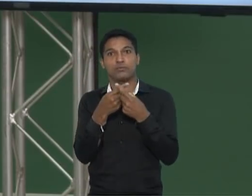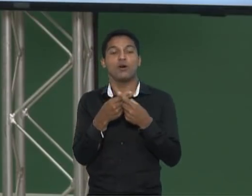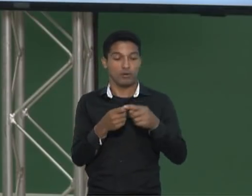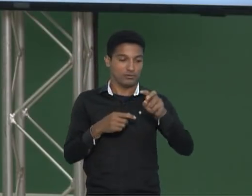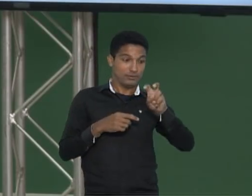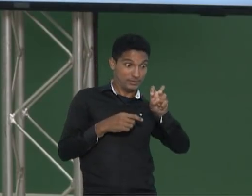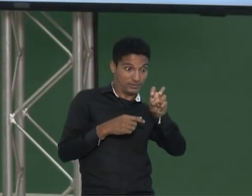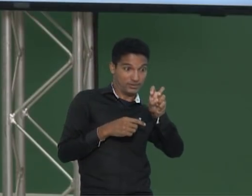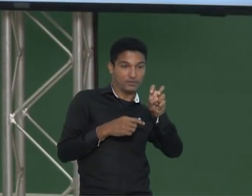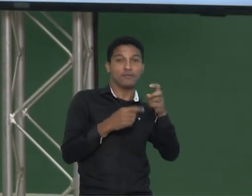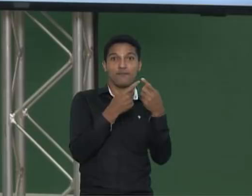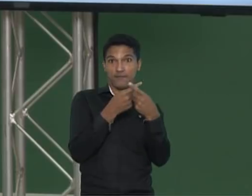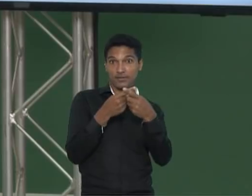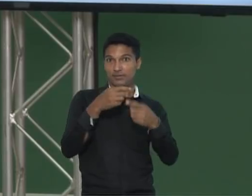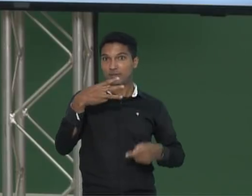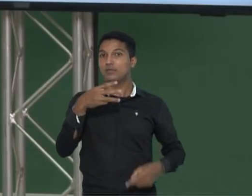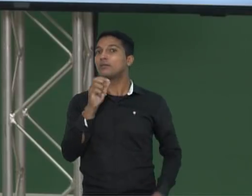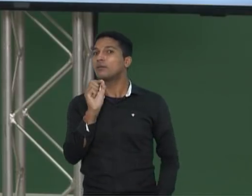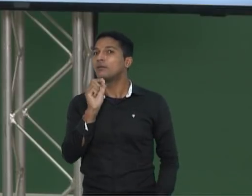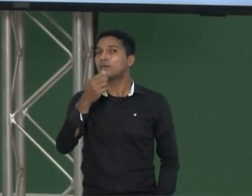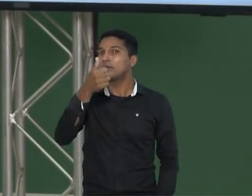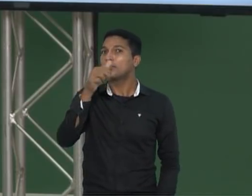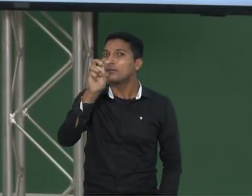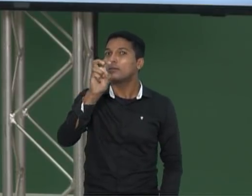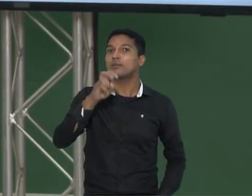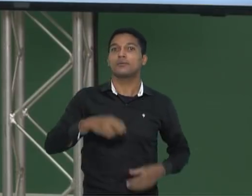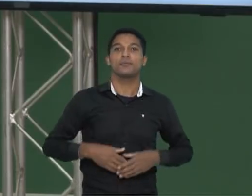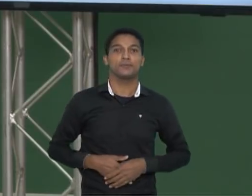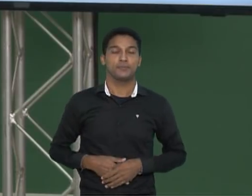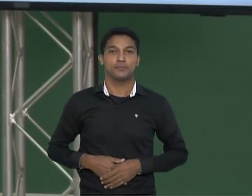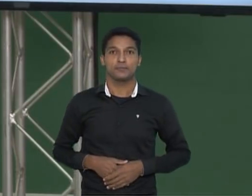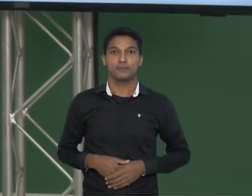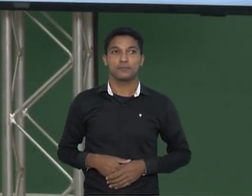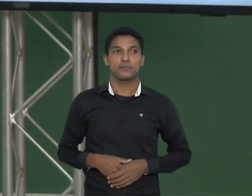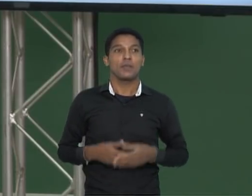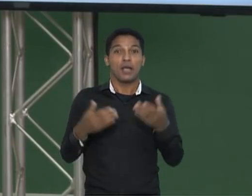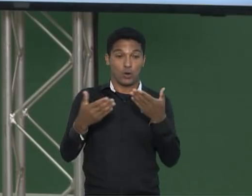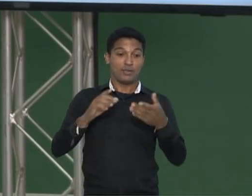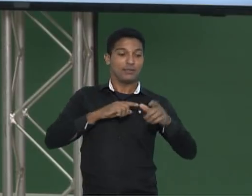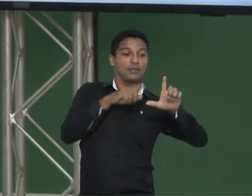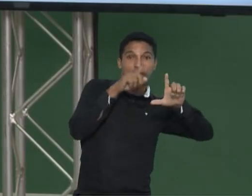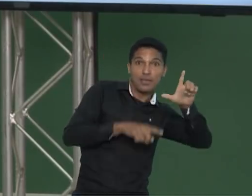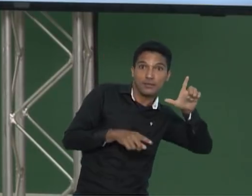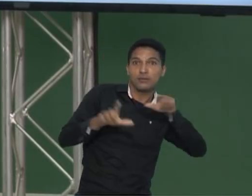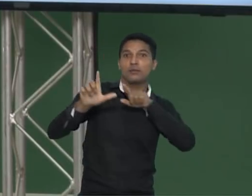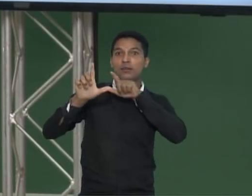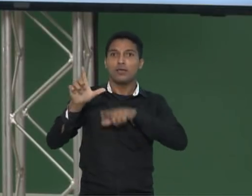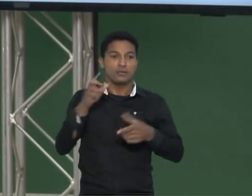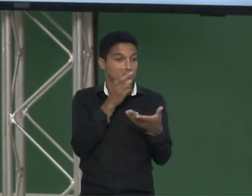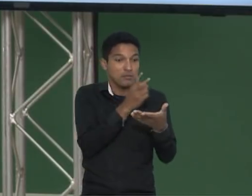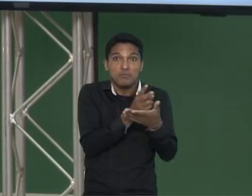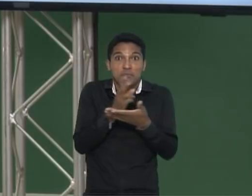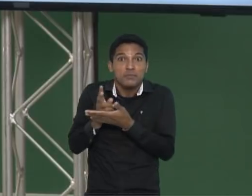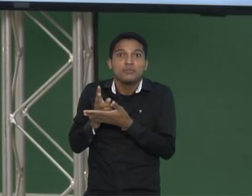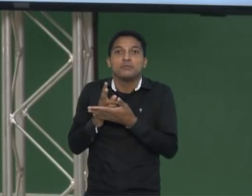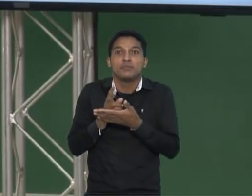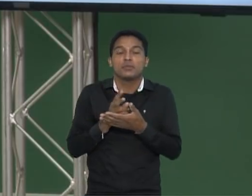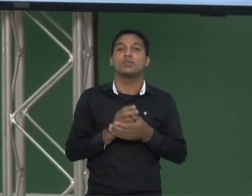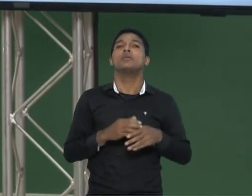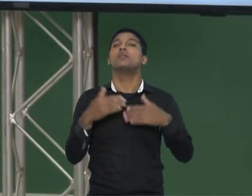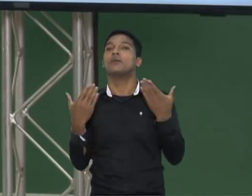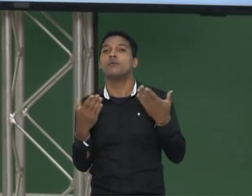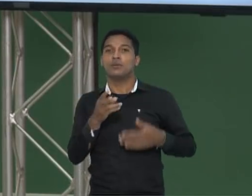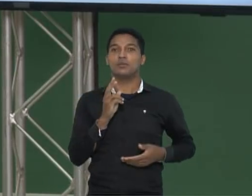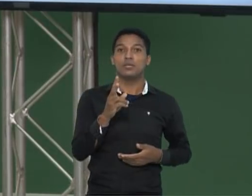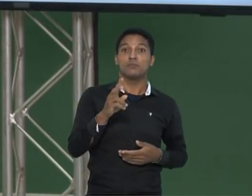dá 15. Agora nós temos as mesmas letras. Então, sempre quando você tiver a